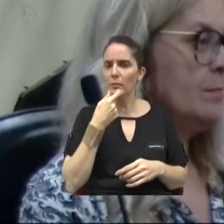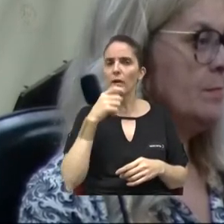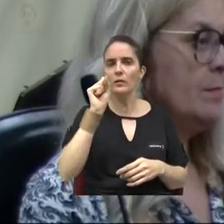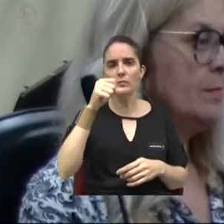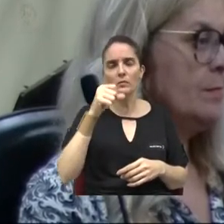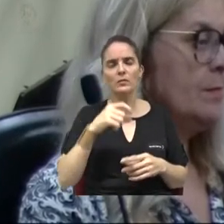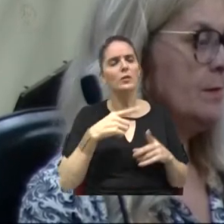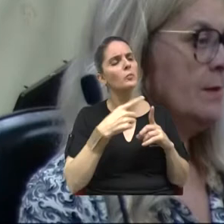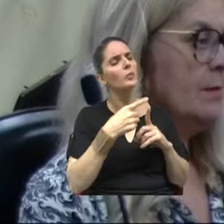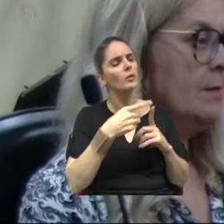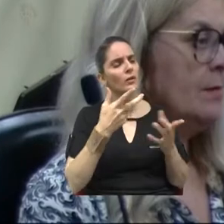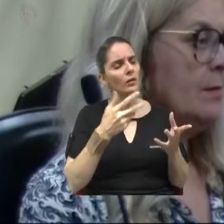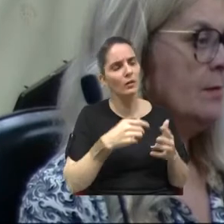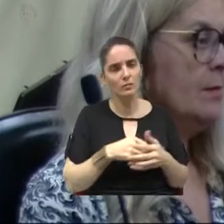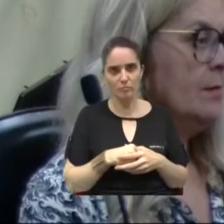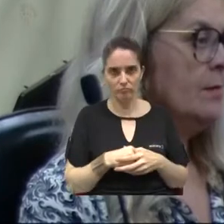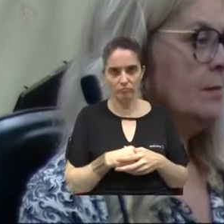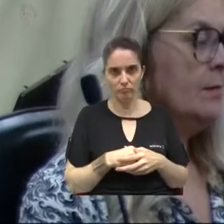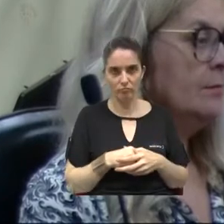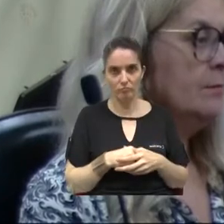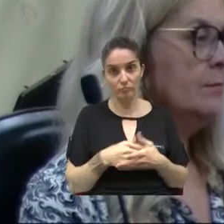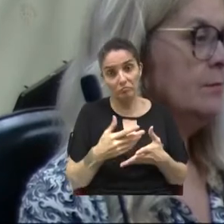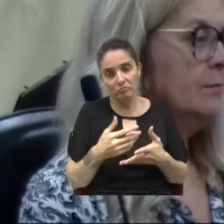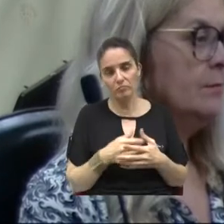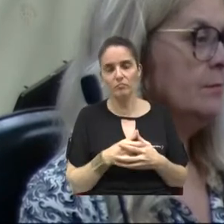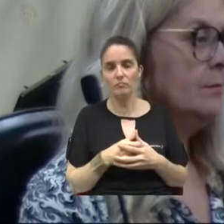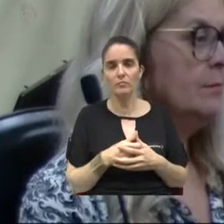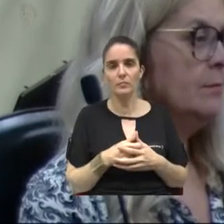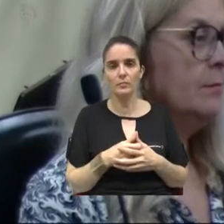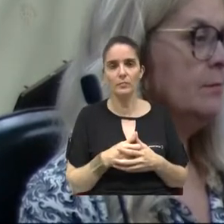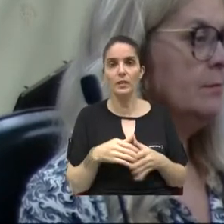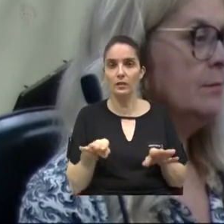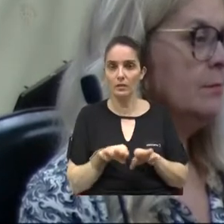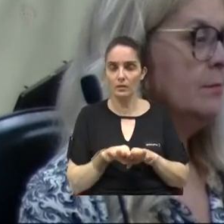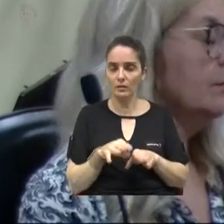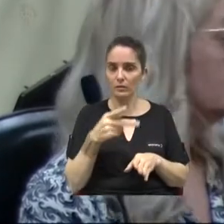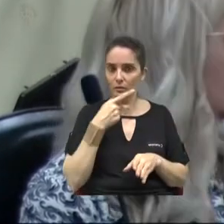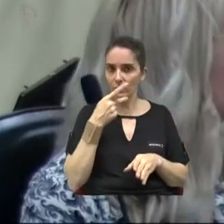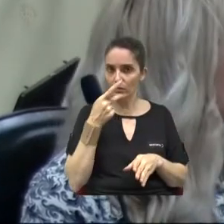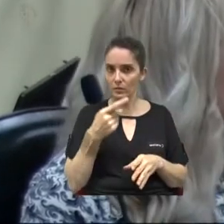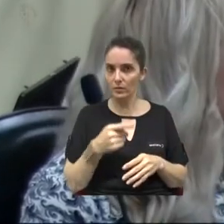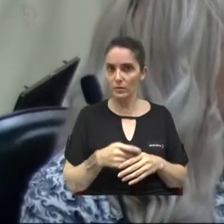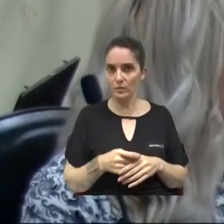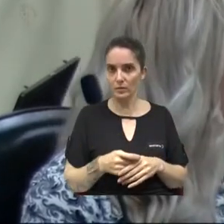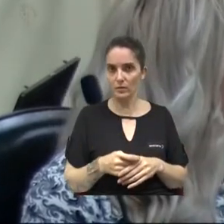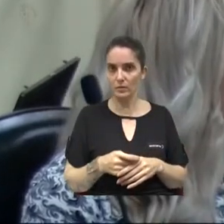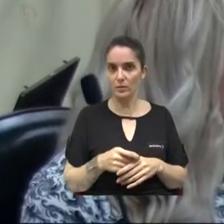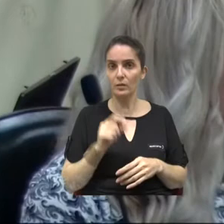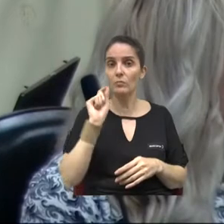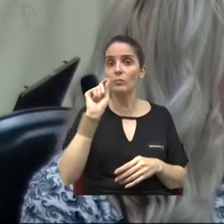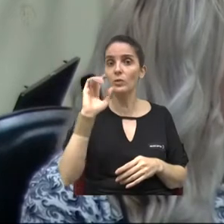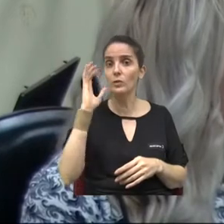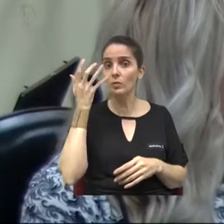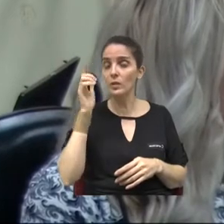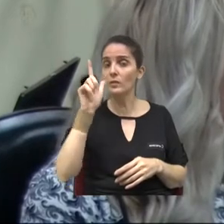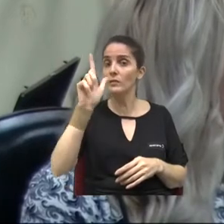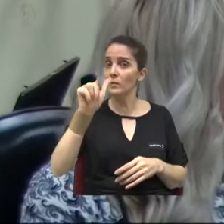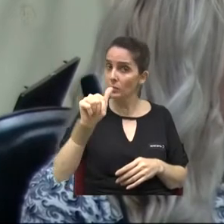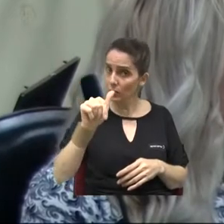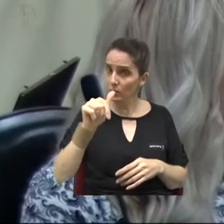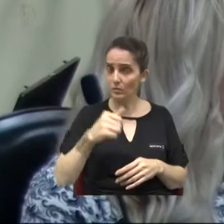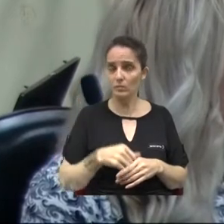tal? E assim, é bom a gente dizer também o resultado pós, né, o